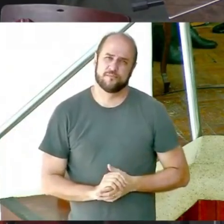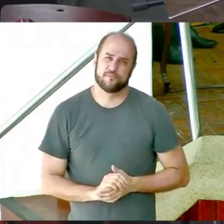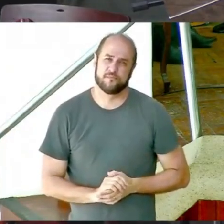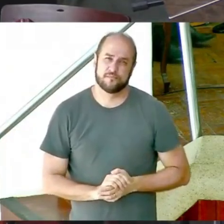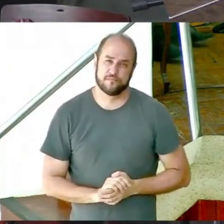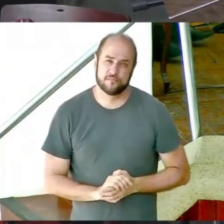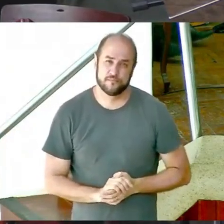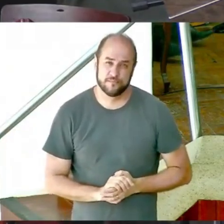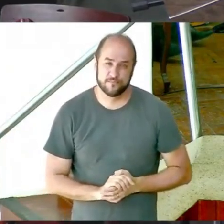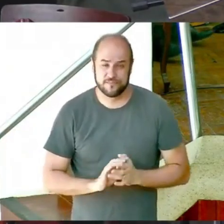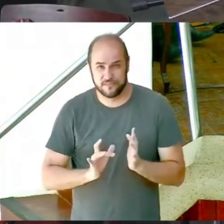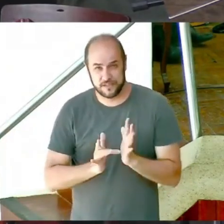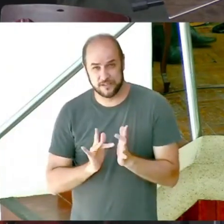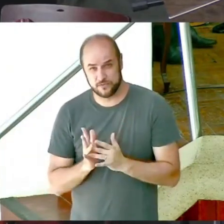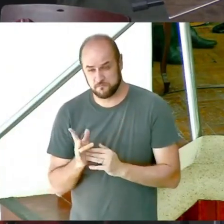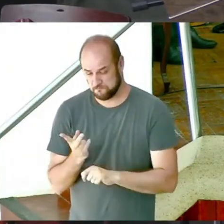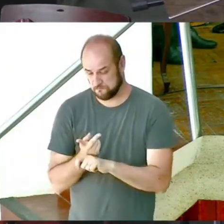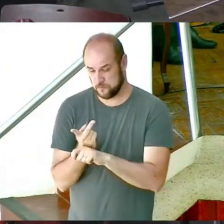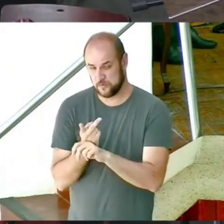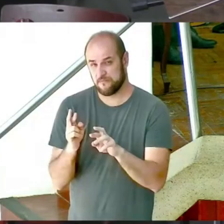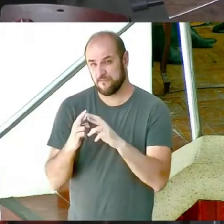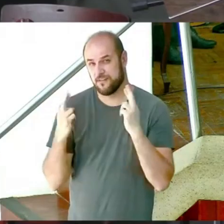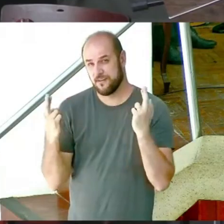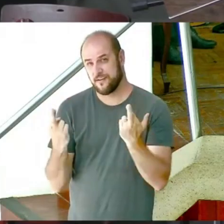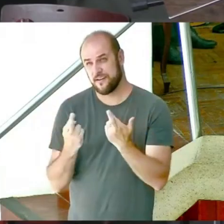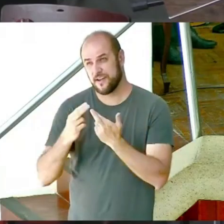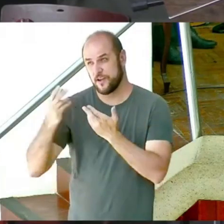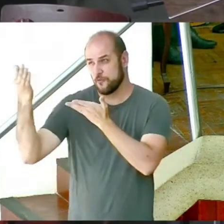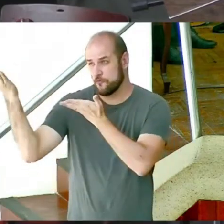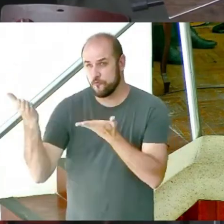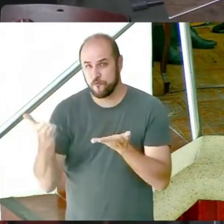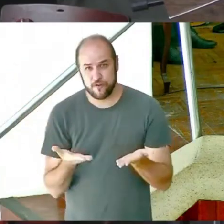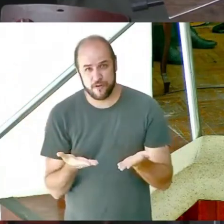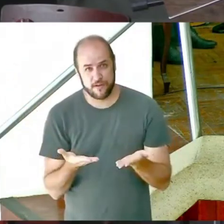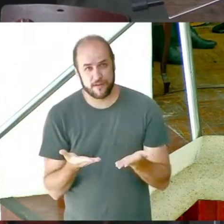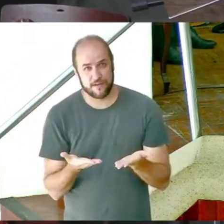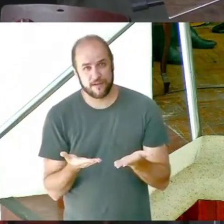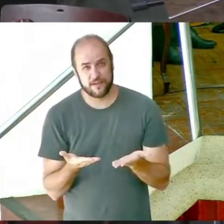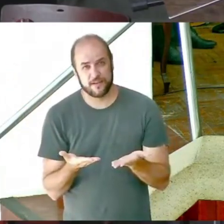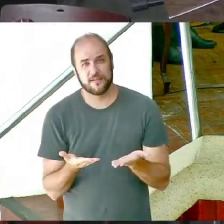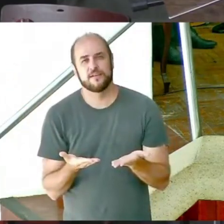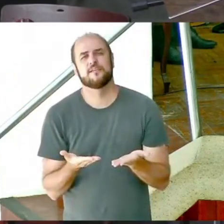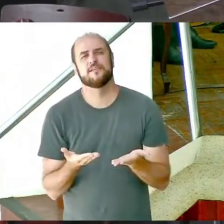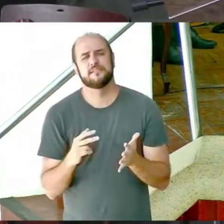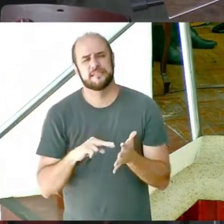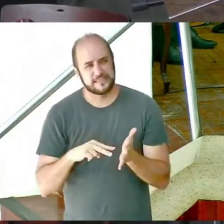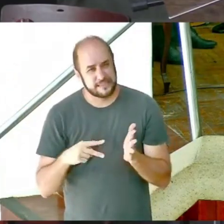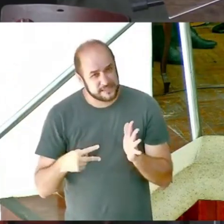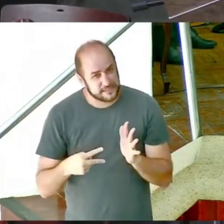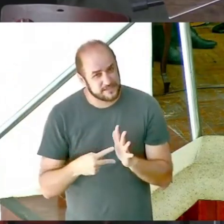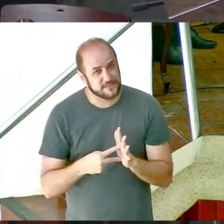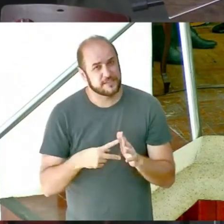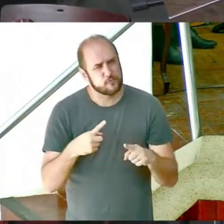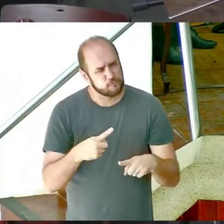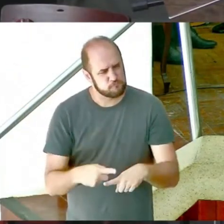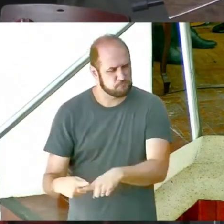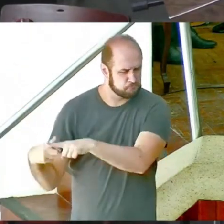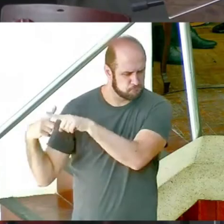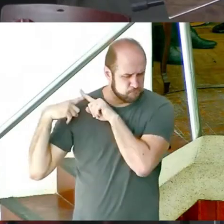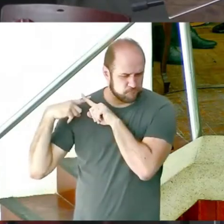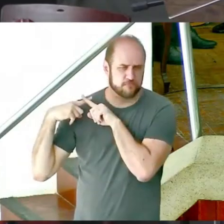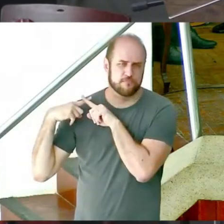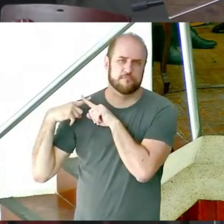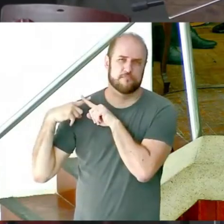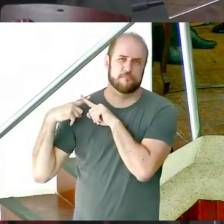Para Cristo buscar o reino de Deus, orar para que o reino viesse, significou tomar a sua cruz. Assim Cristo expõe